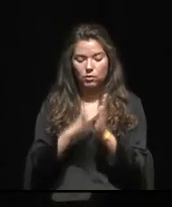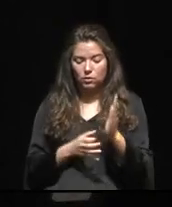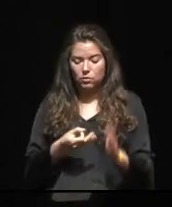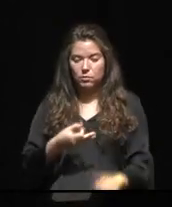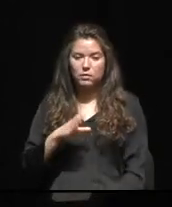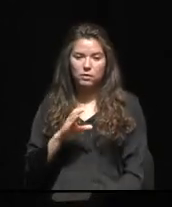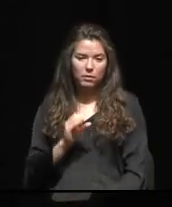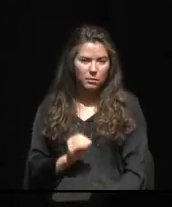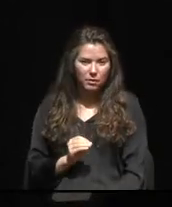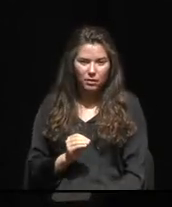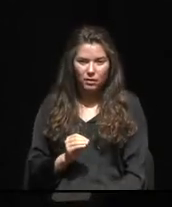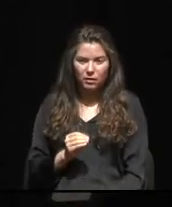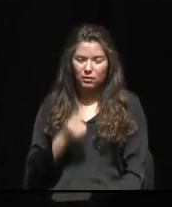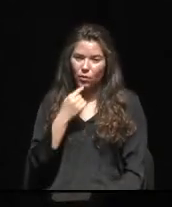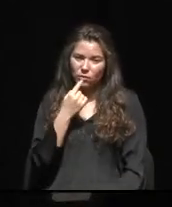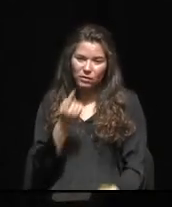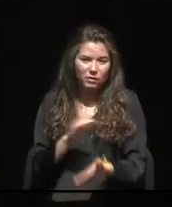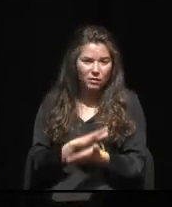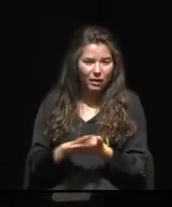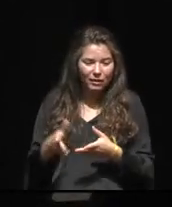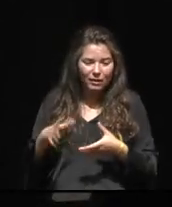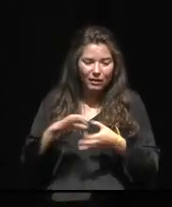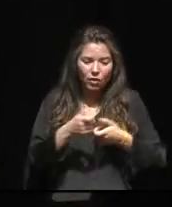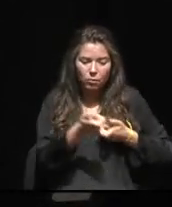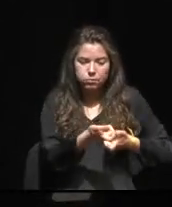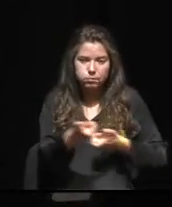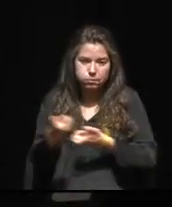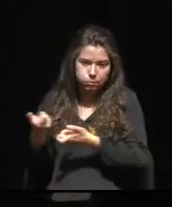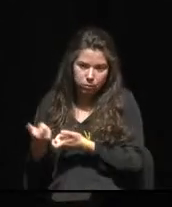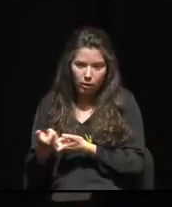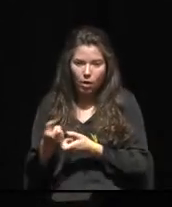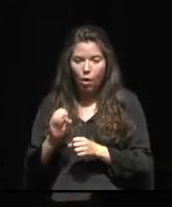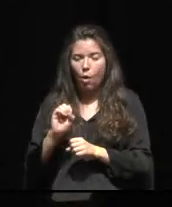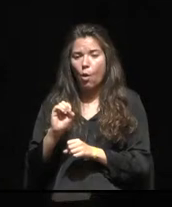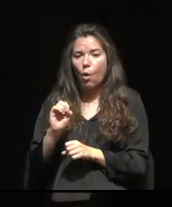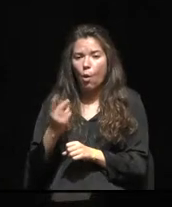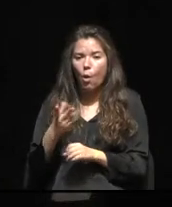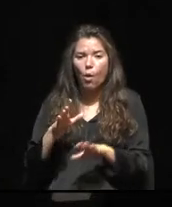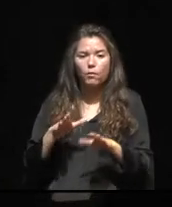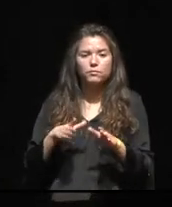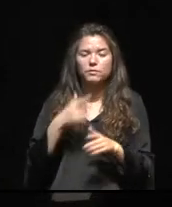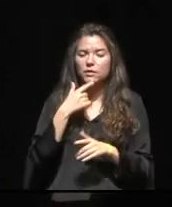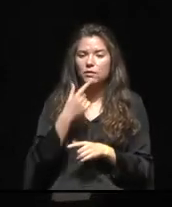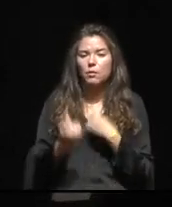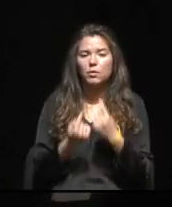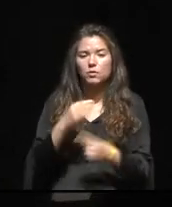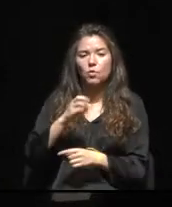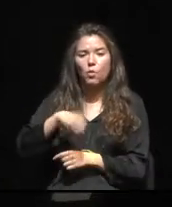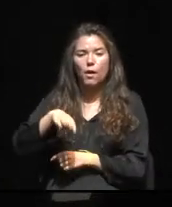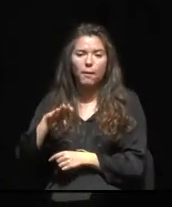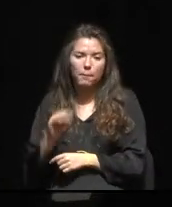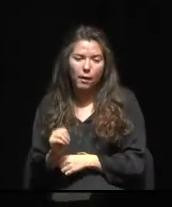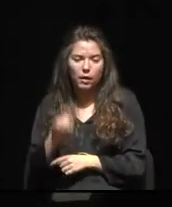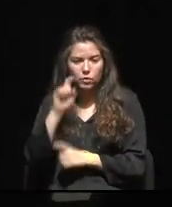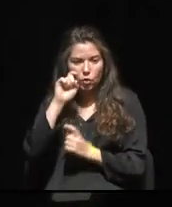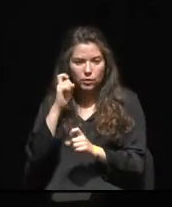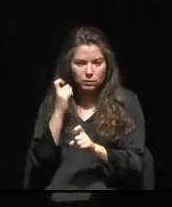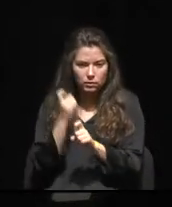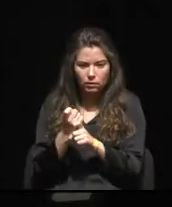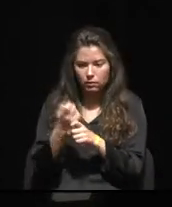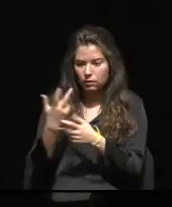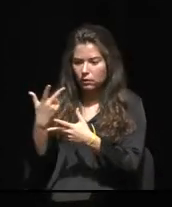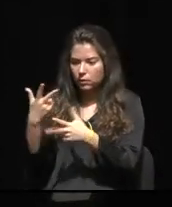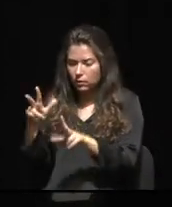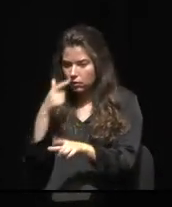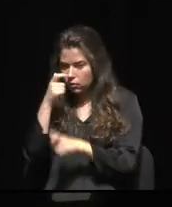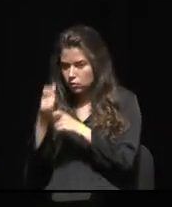PCP qualquer referência a terrorismo ou mesmo qualer referência ao amage e muito menos qualquer exigência de libertação dos